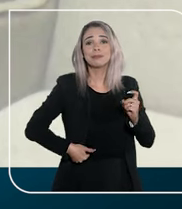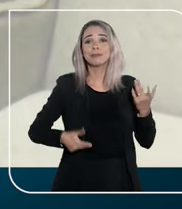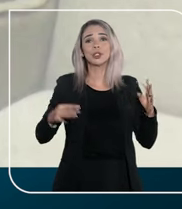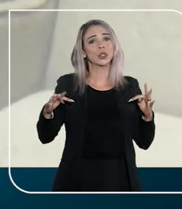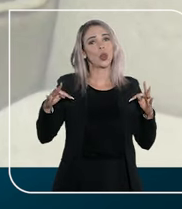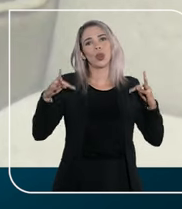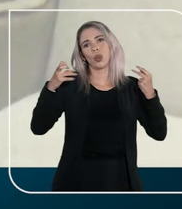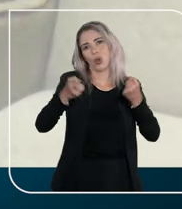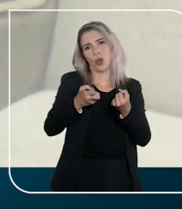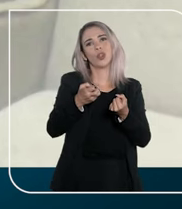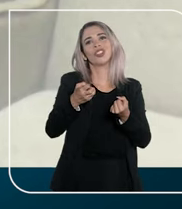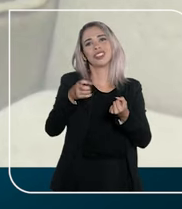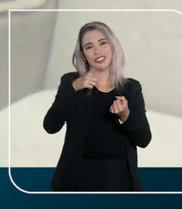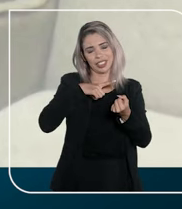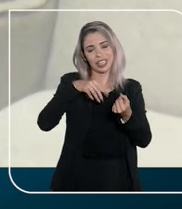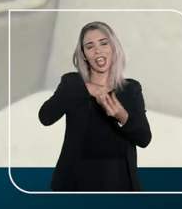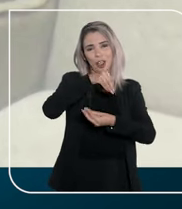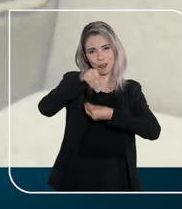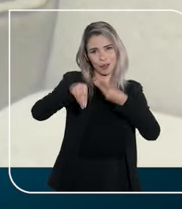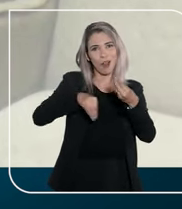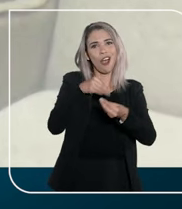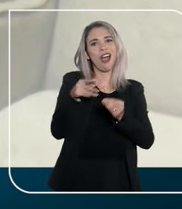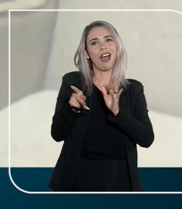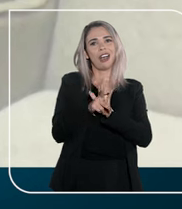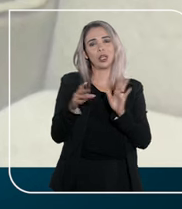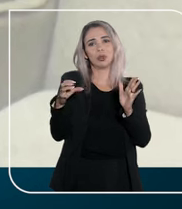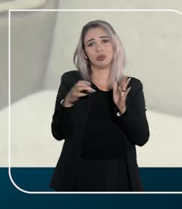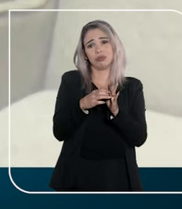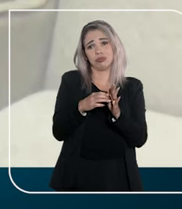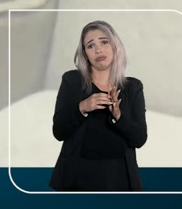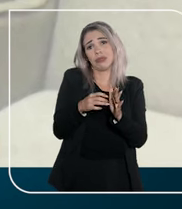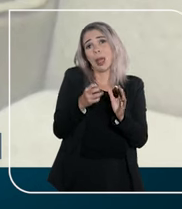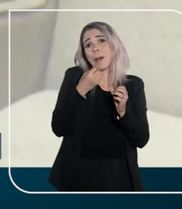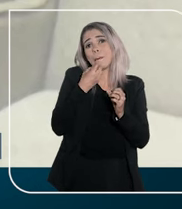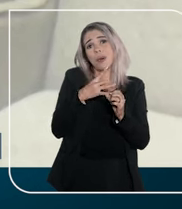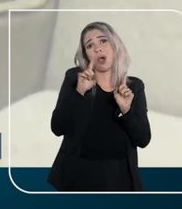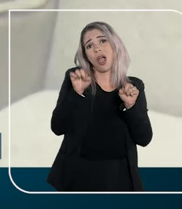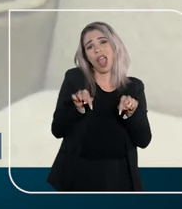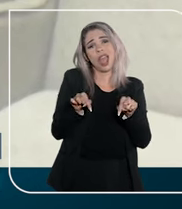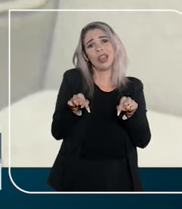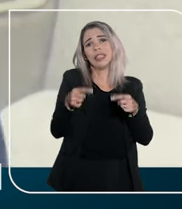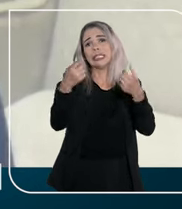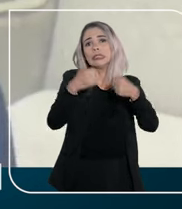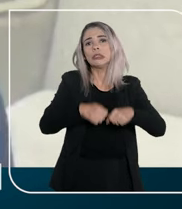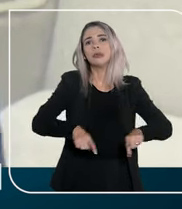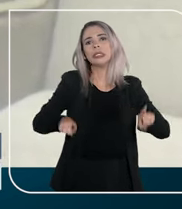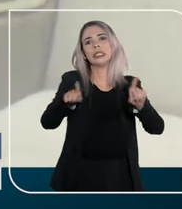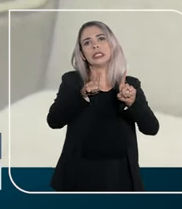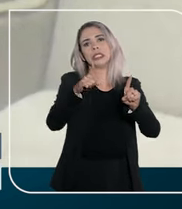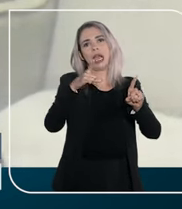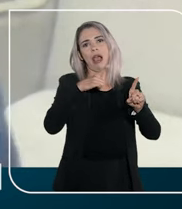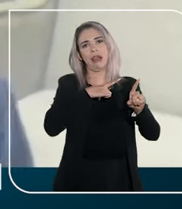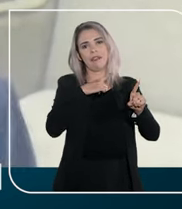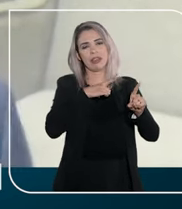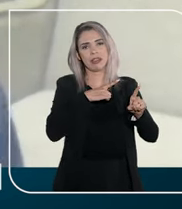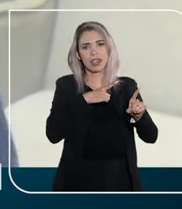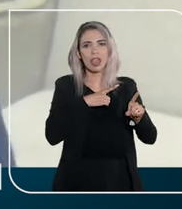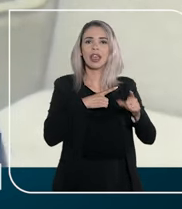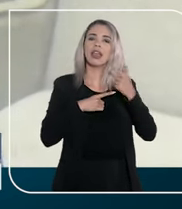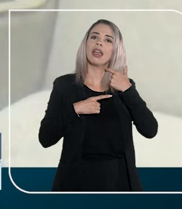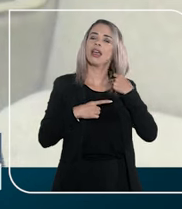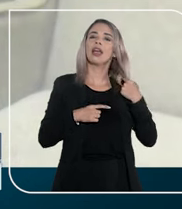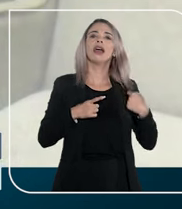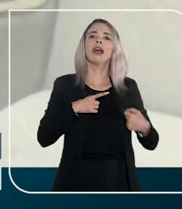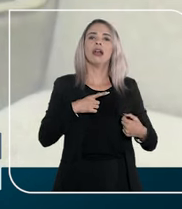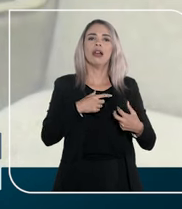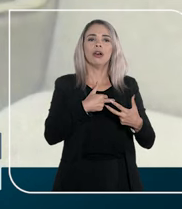todos os envolvidos no concurso público. Porque assim, o ideal é que não houvesse a necessidade do concurso seguir com